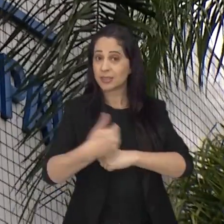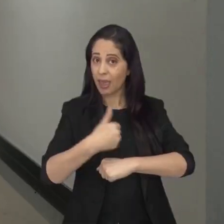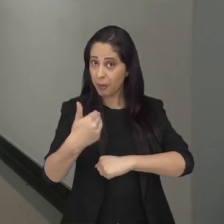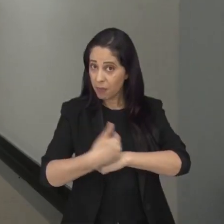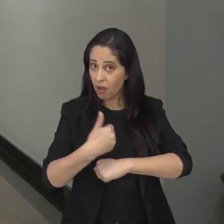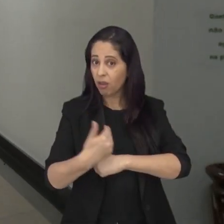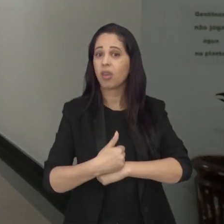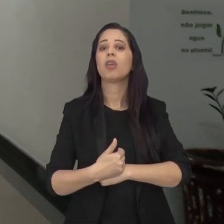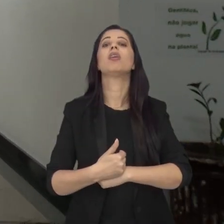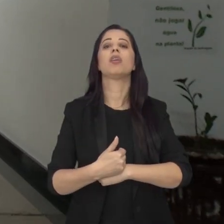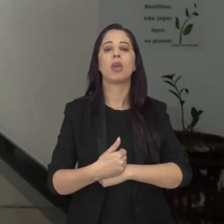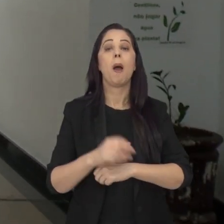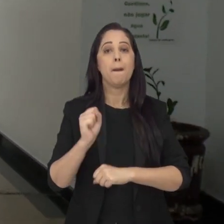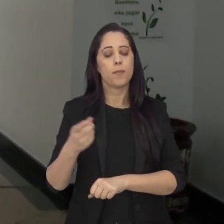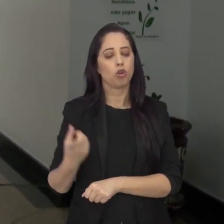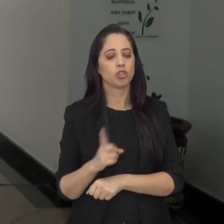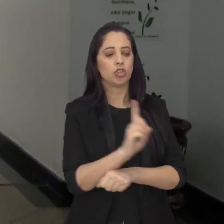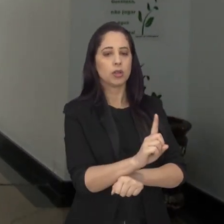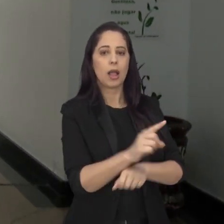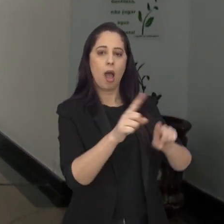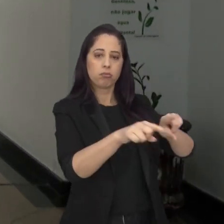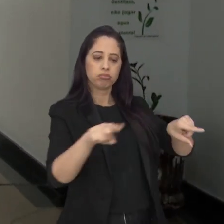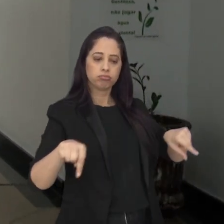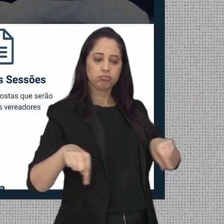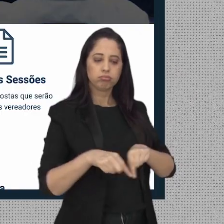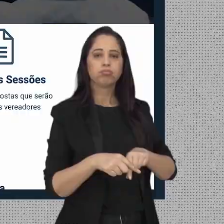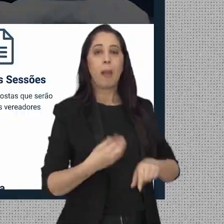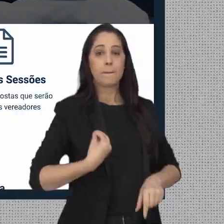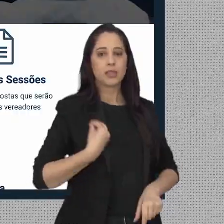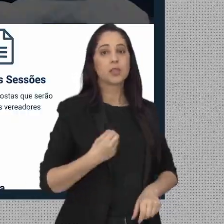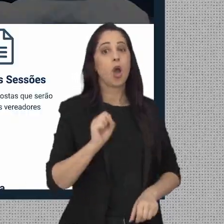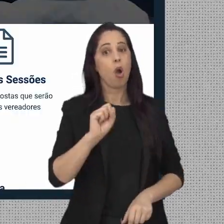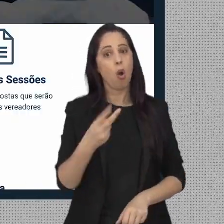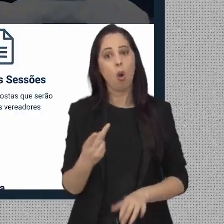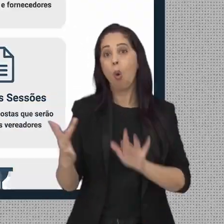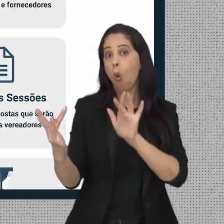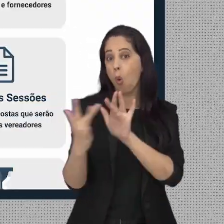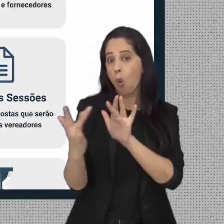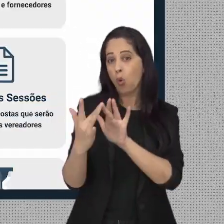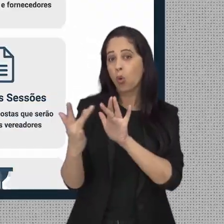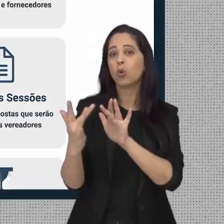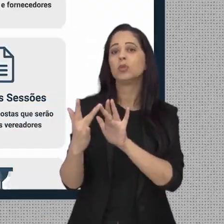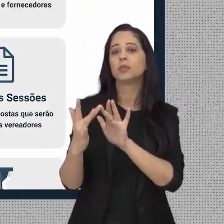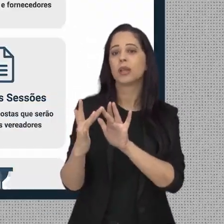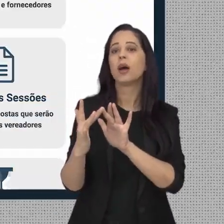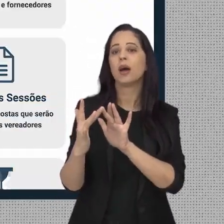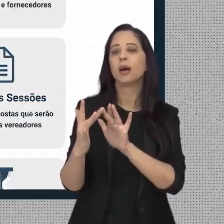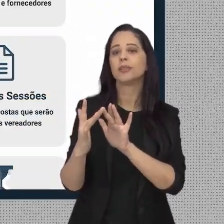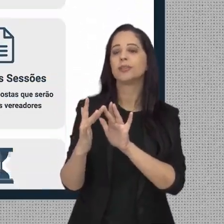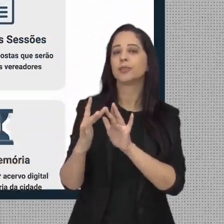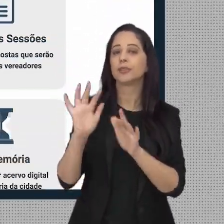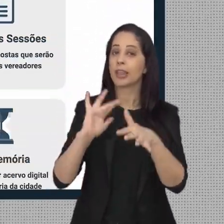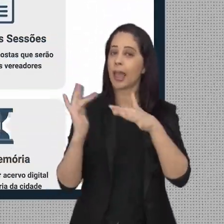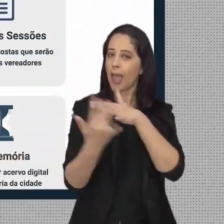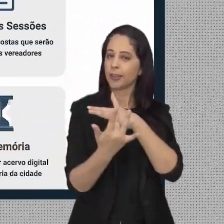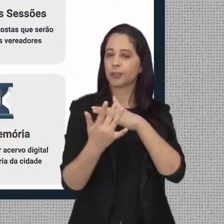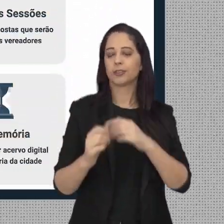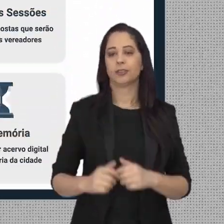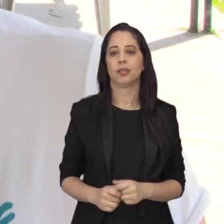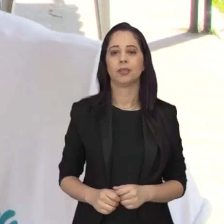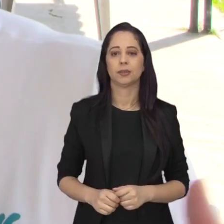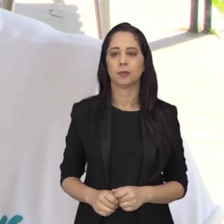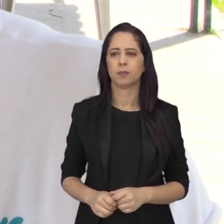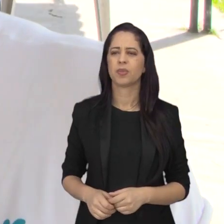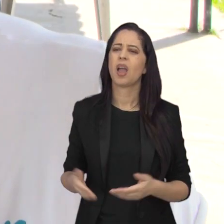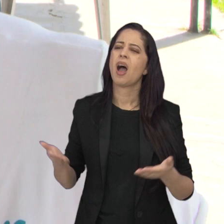Câmara? Você pode procurar pessoalmente os gabinetes ou entrar em contato com o Legislativo pelas redes